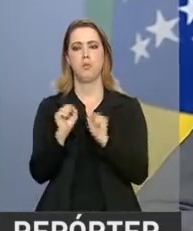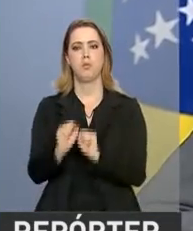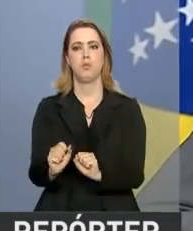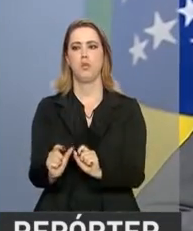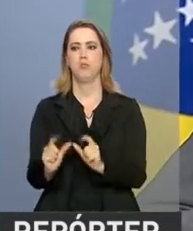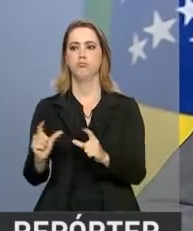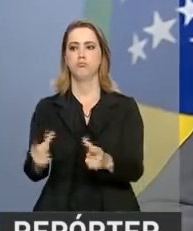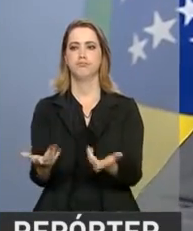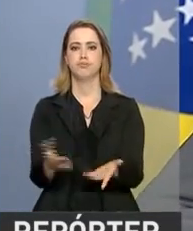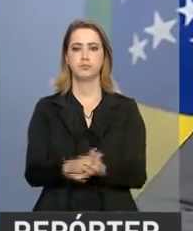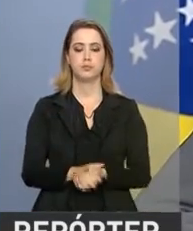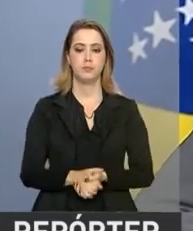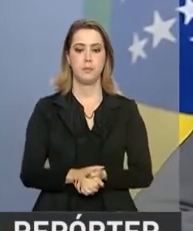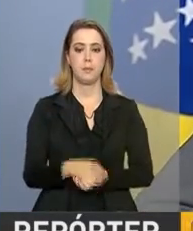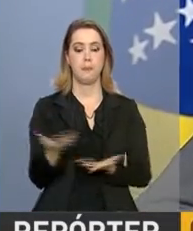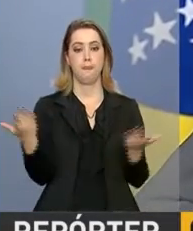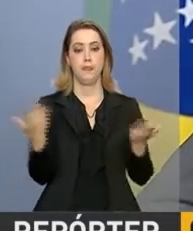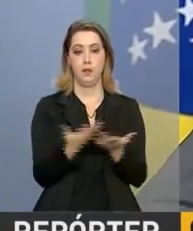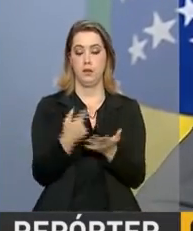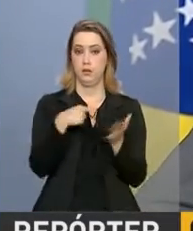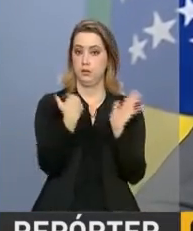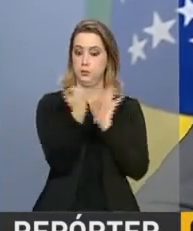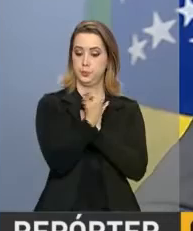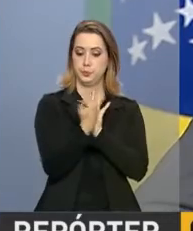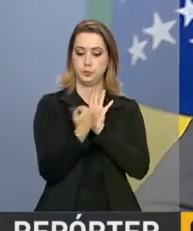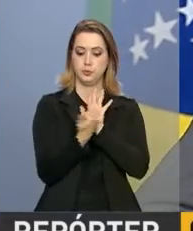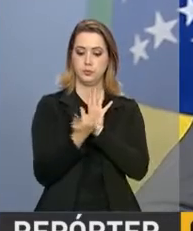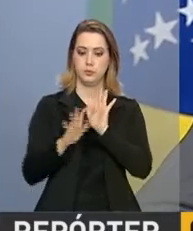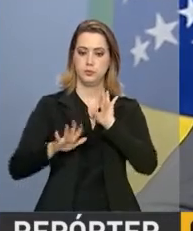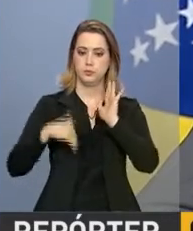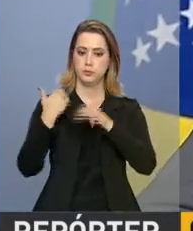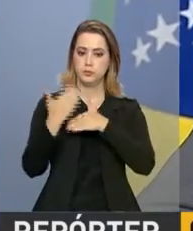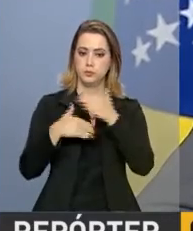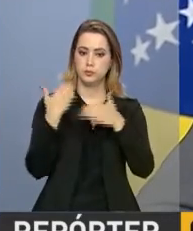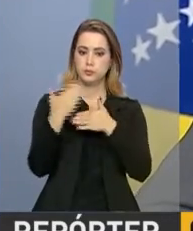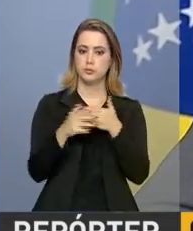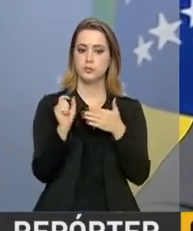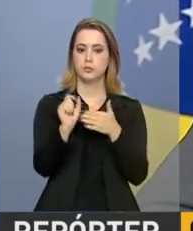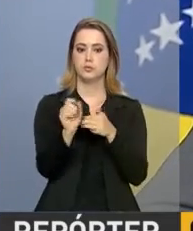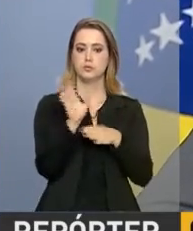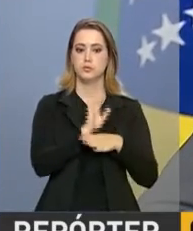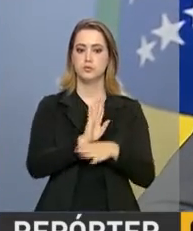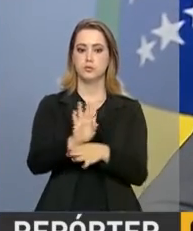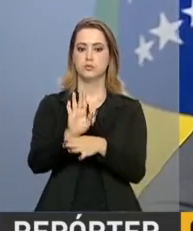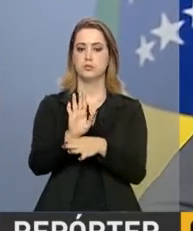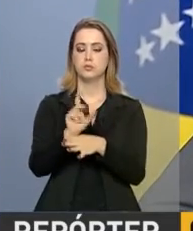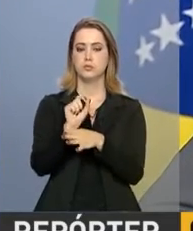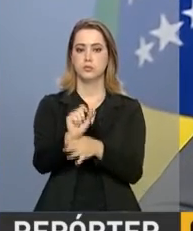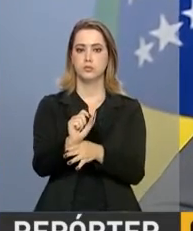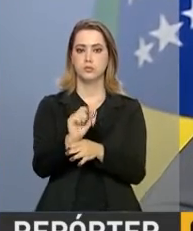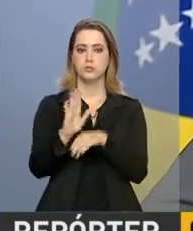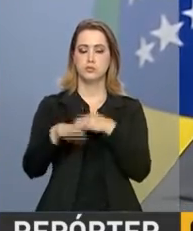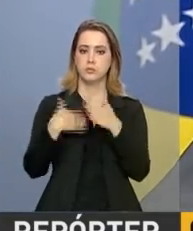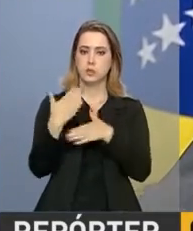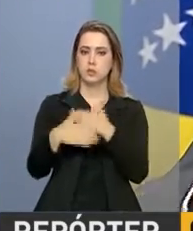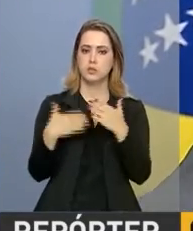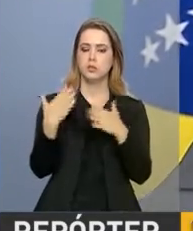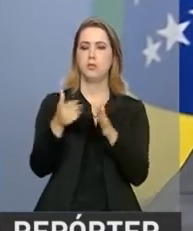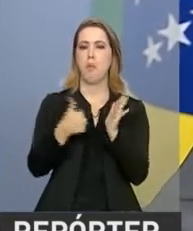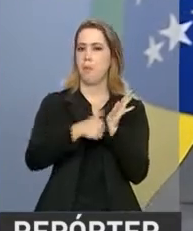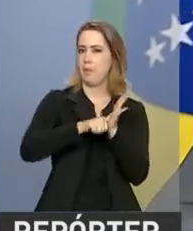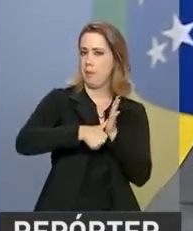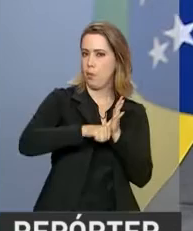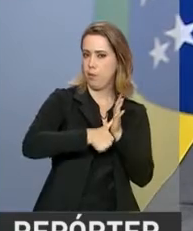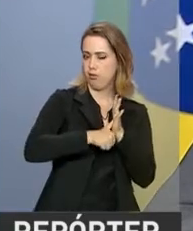modelo que está se desenhando de desenvolvimento dessa cooperação com o desenvolvimento da biometria e